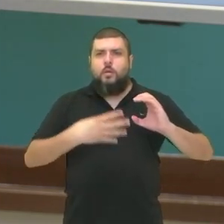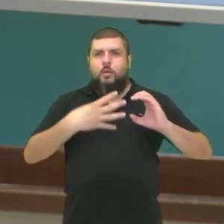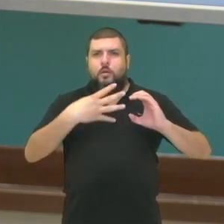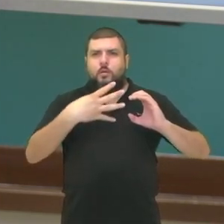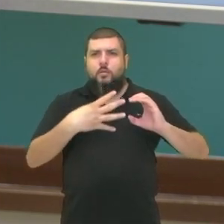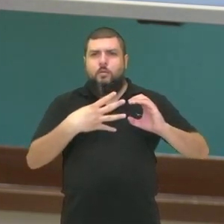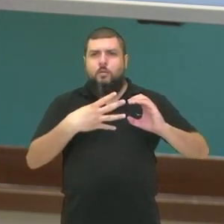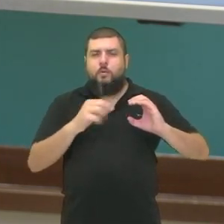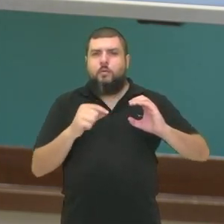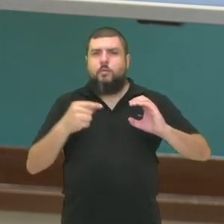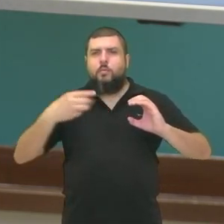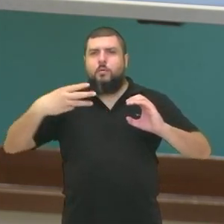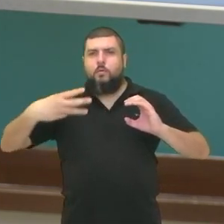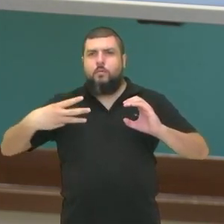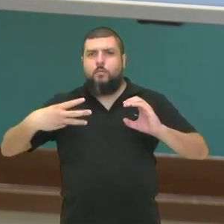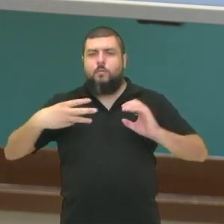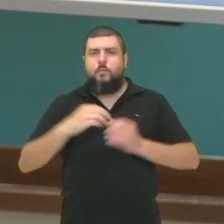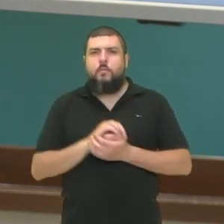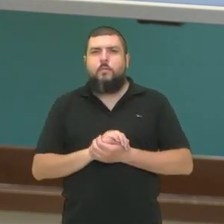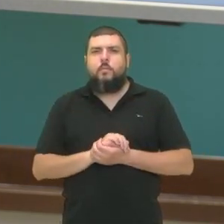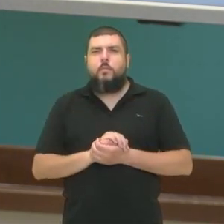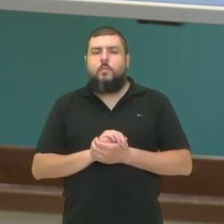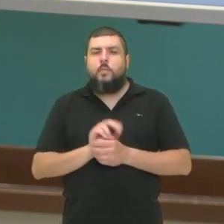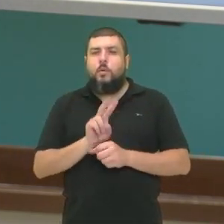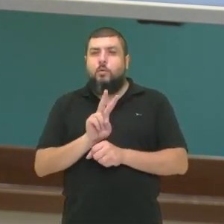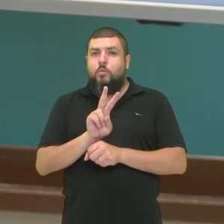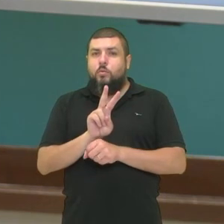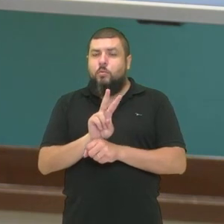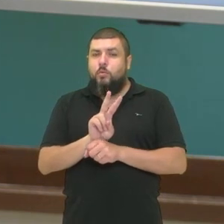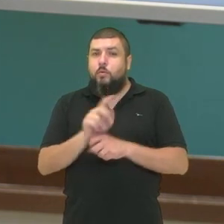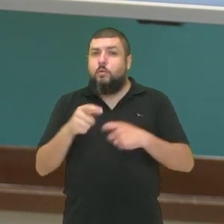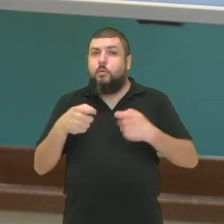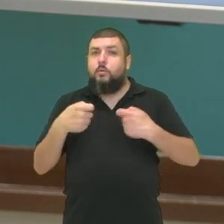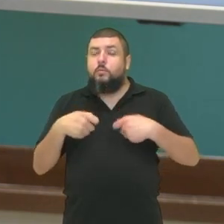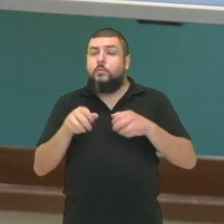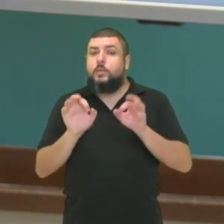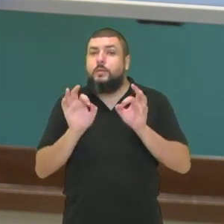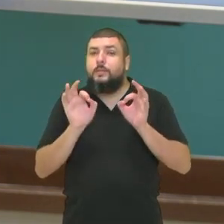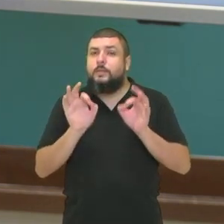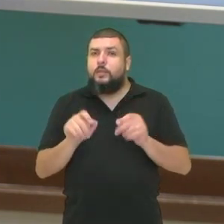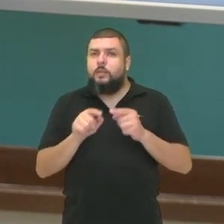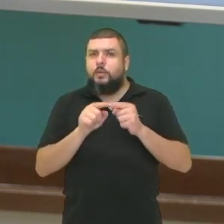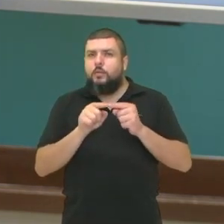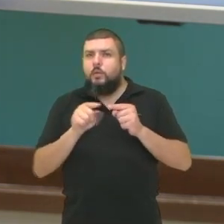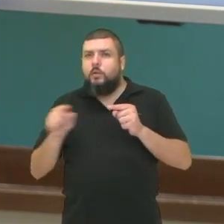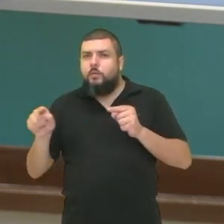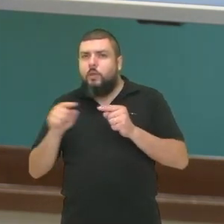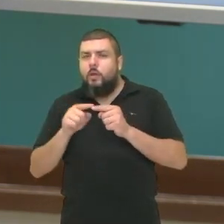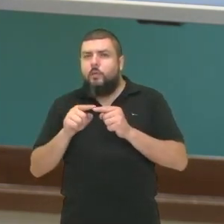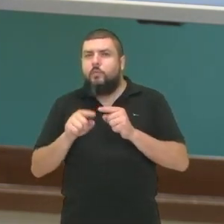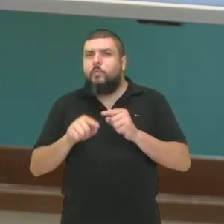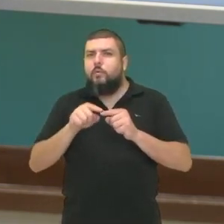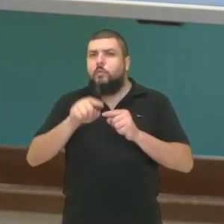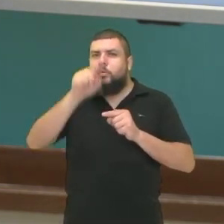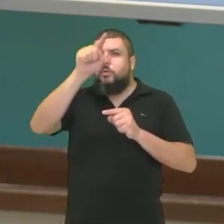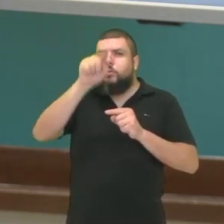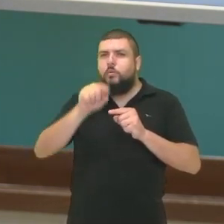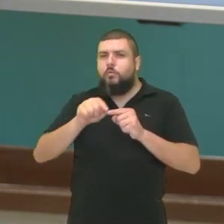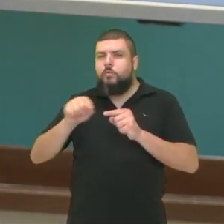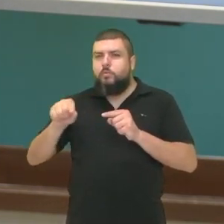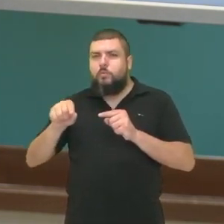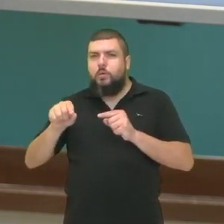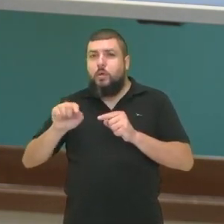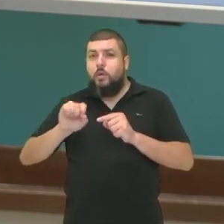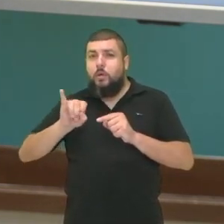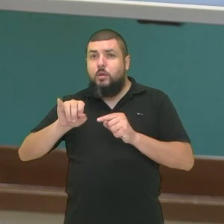ordenada 3. Isso tem que tomar muito cuidado, porque se você não pegar esses pontos adequadamente, você pode fazer toda a parte